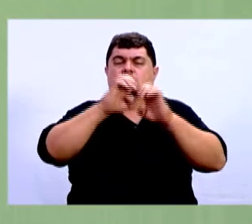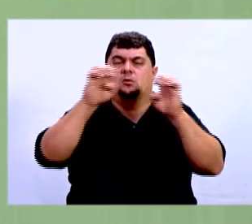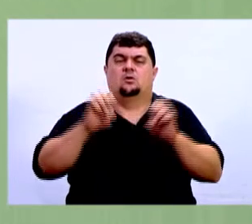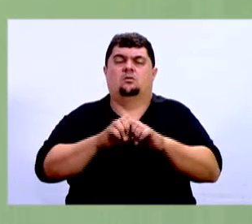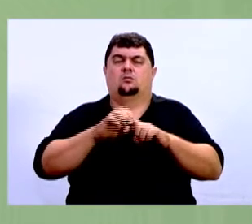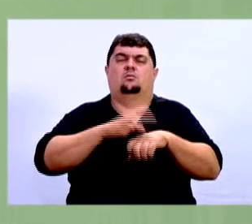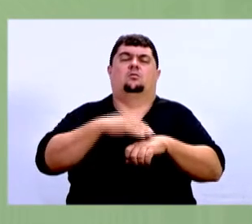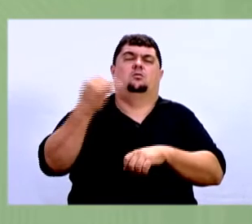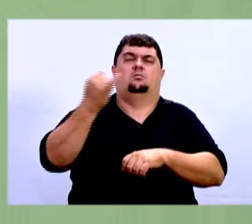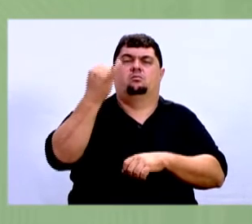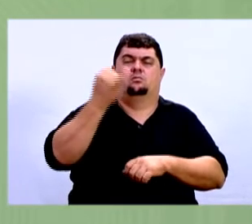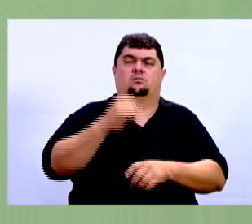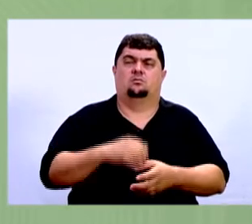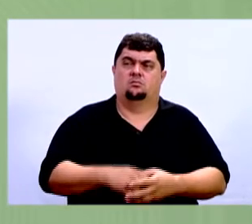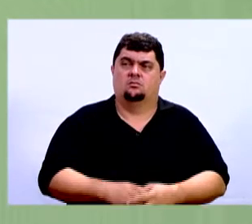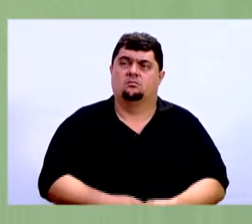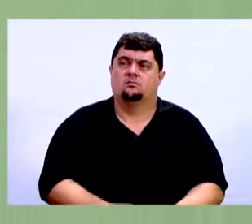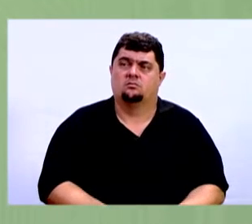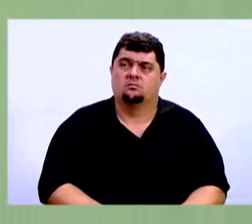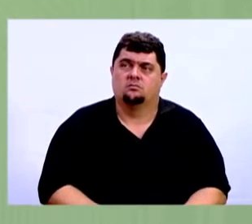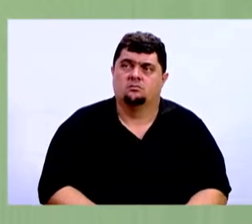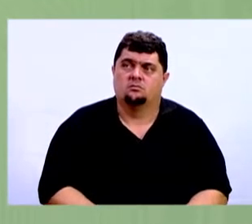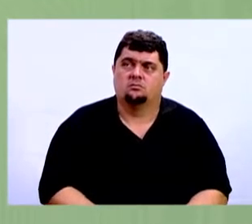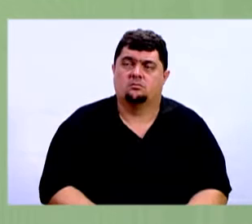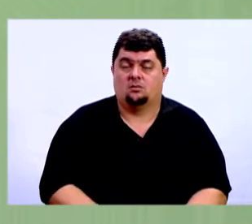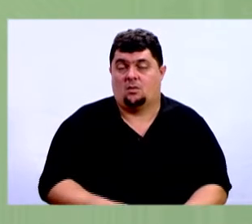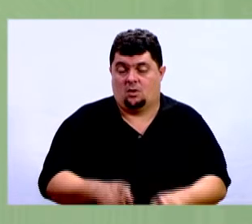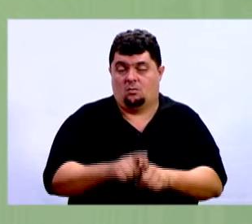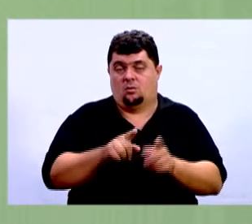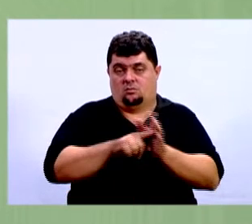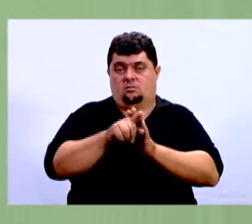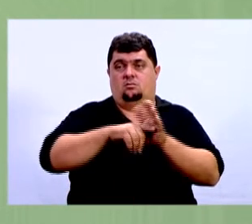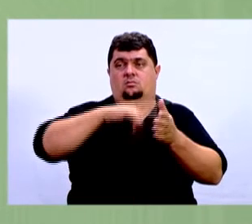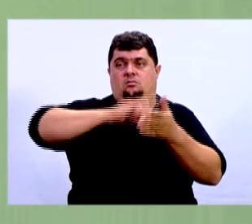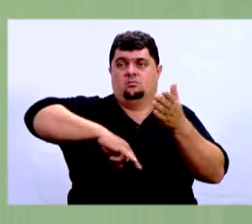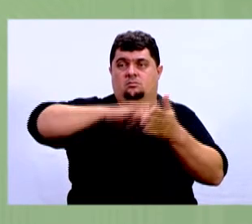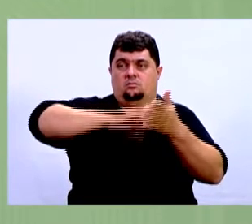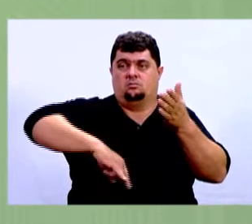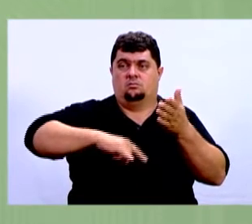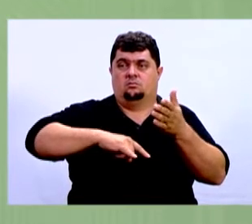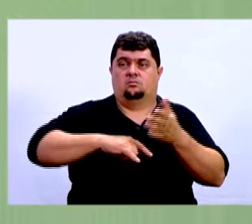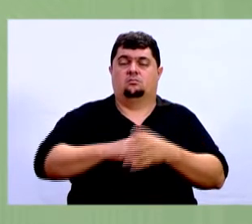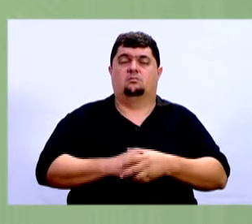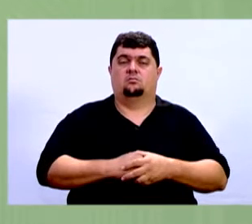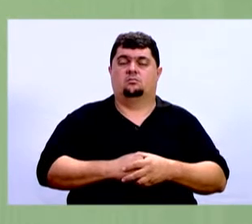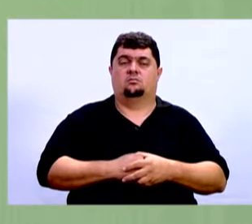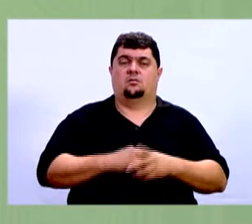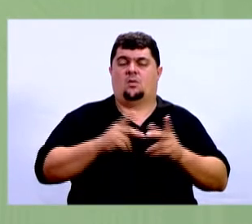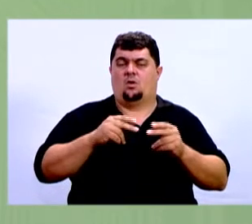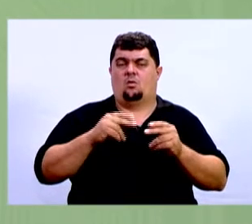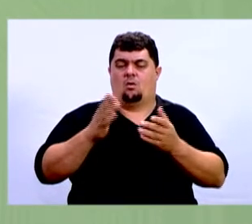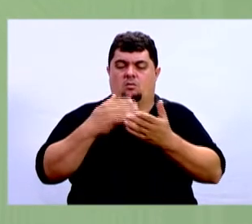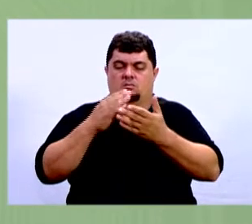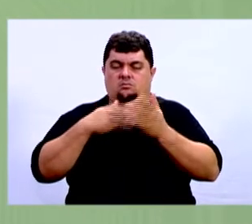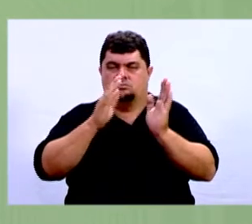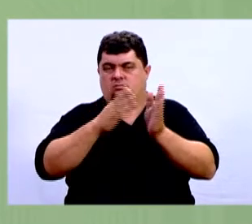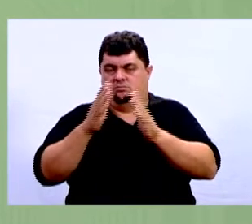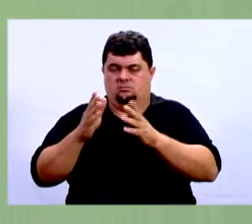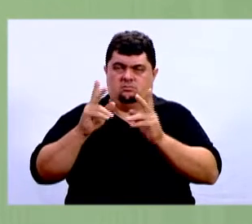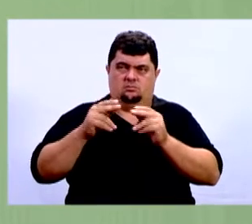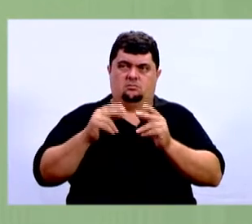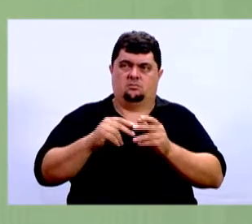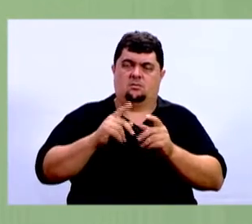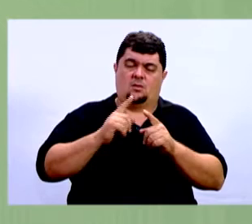mais complexas. Pesquisa documental, esse tipo tem característica com a pesquisa bibliográfica, como falado,